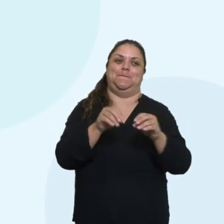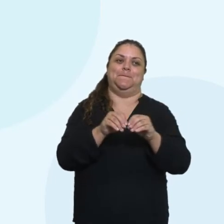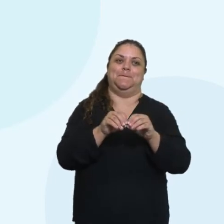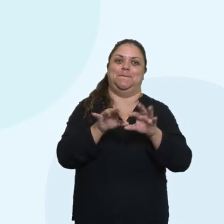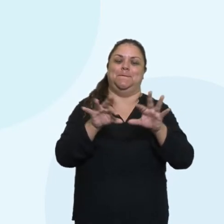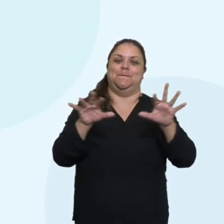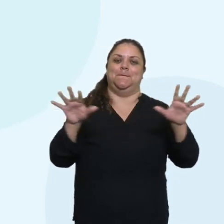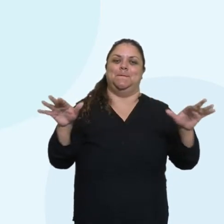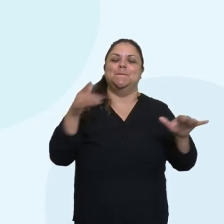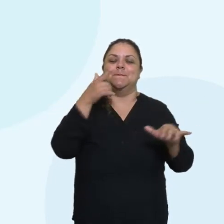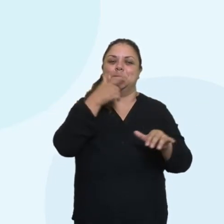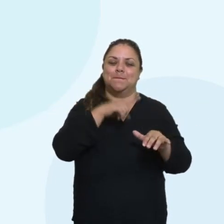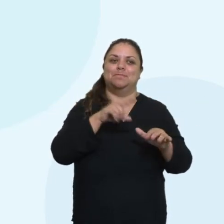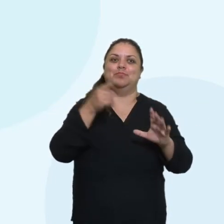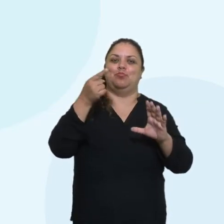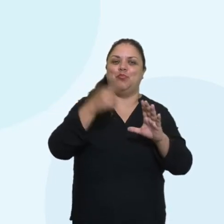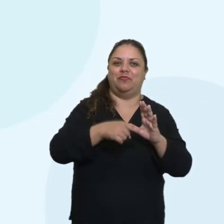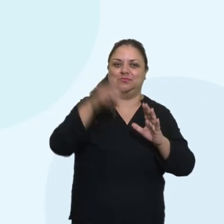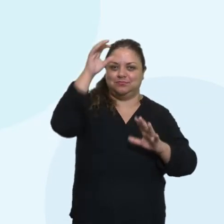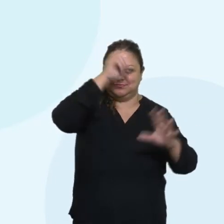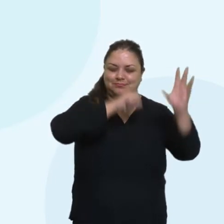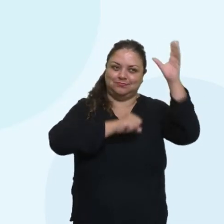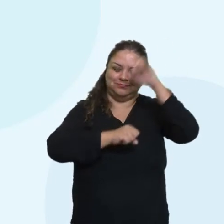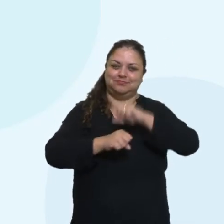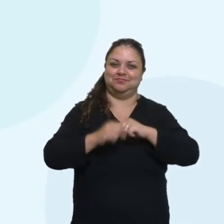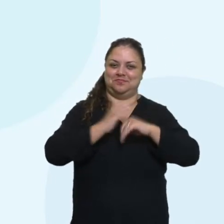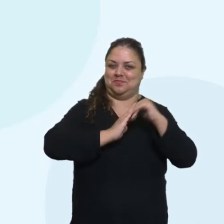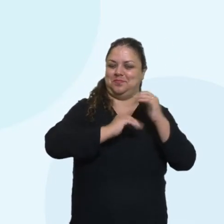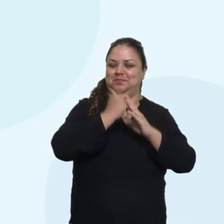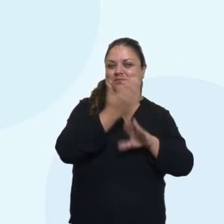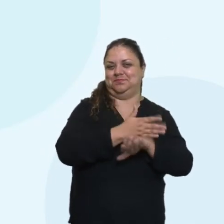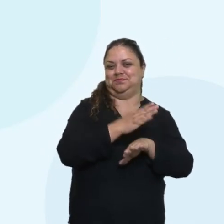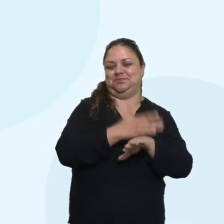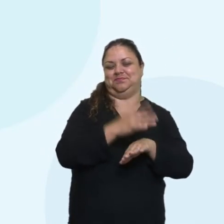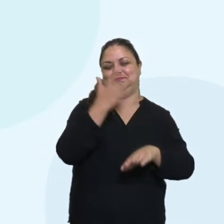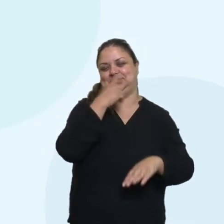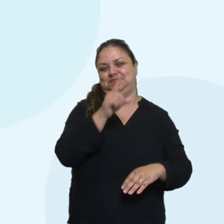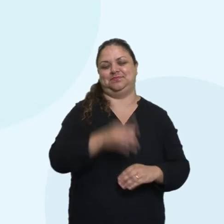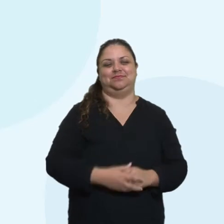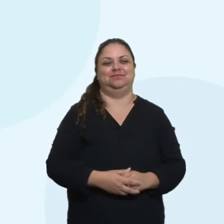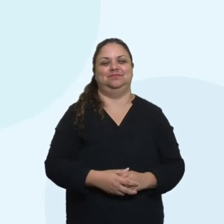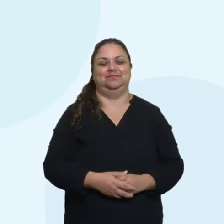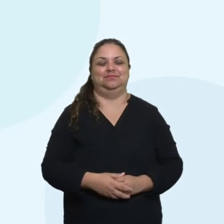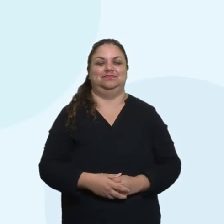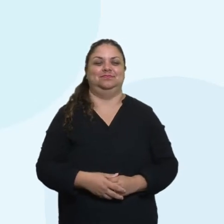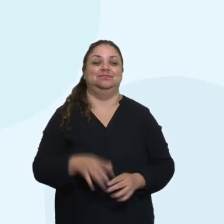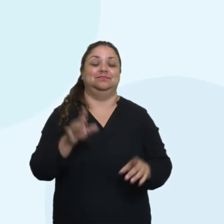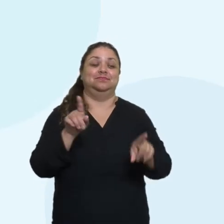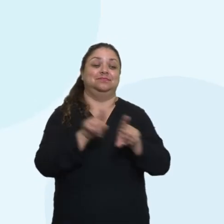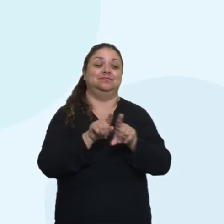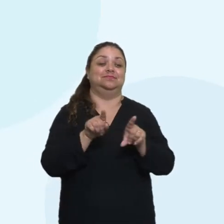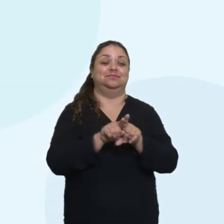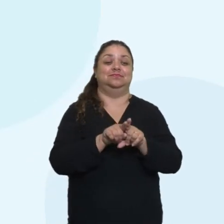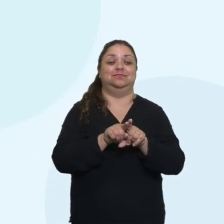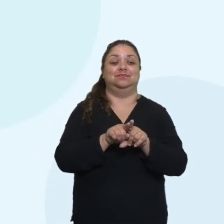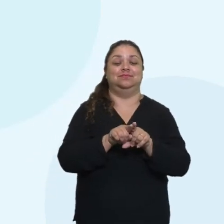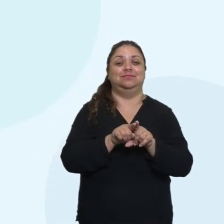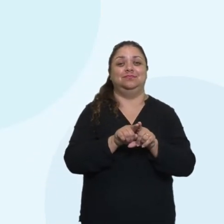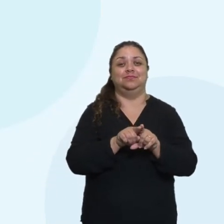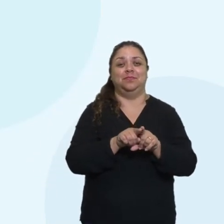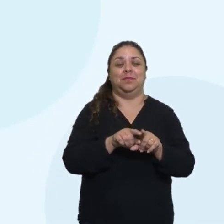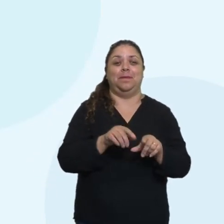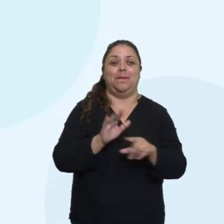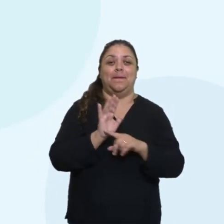sua proficiência não seja vai expandindo A então um e e eu tenho corre por exemplo